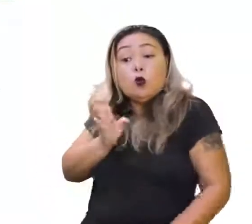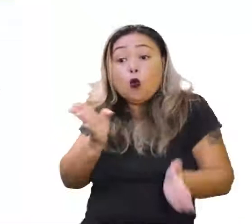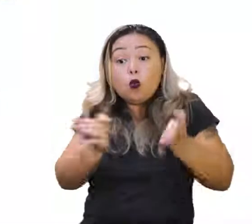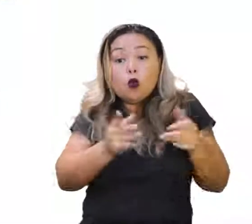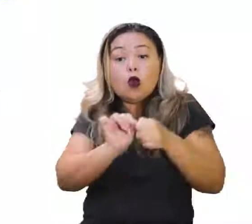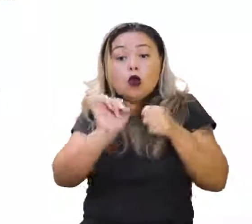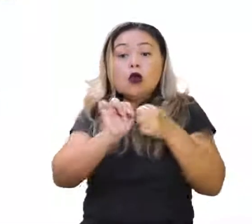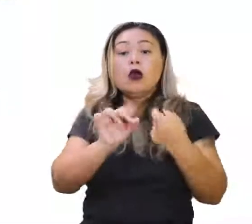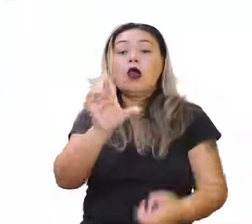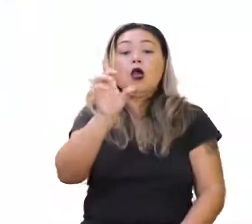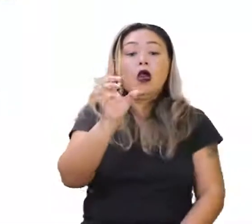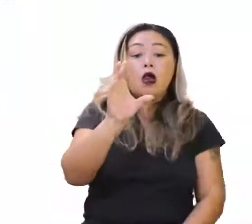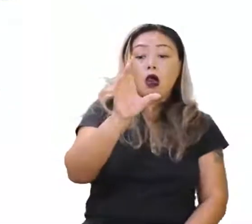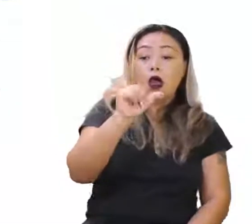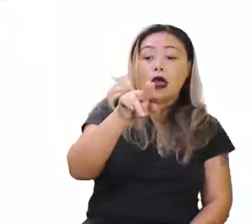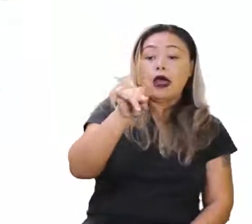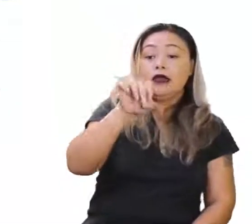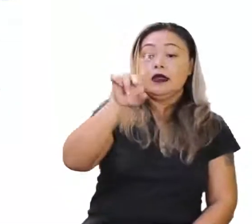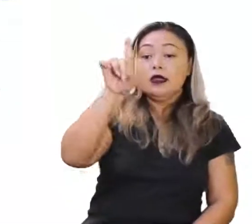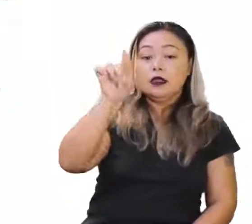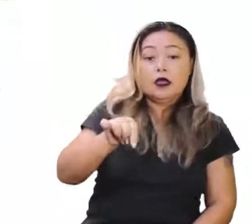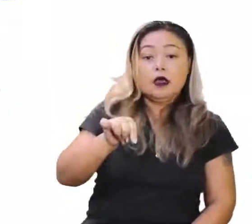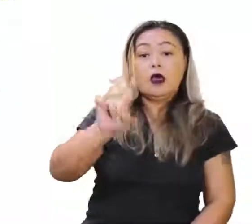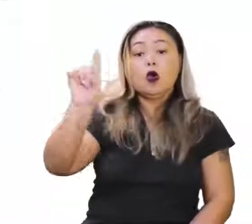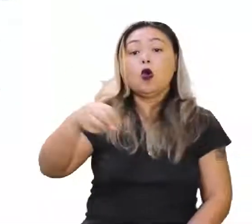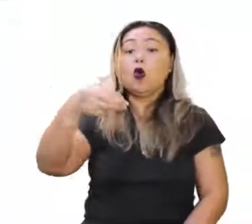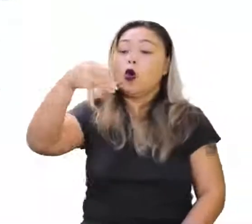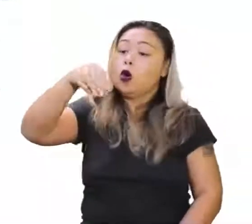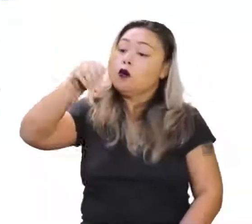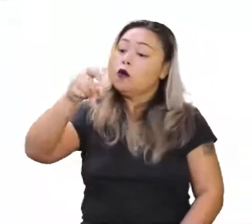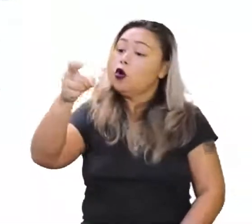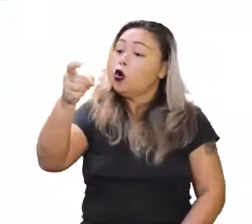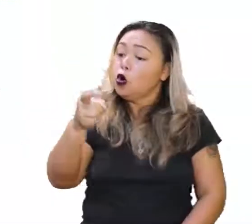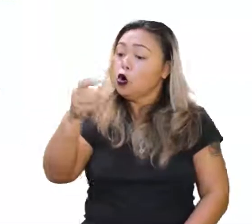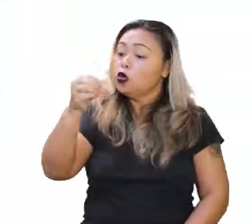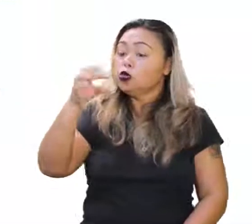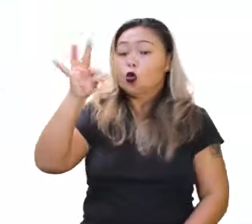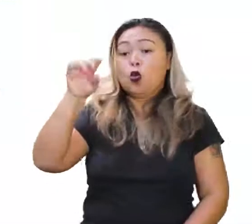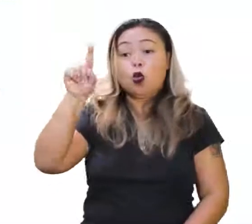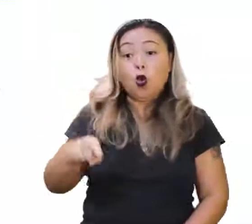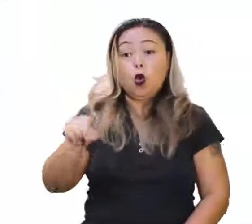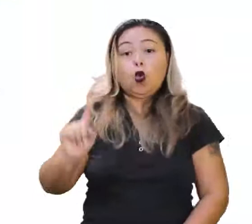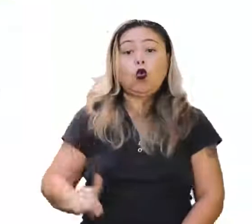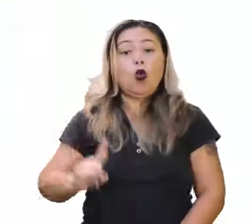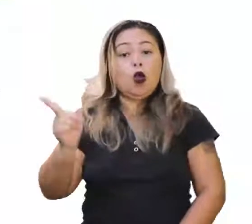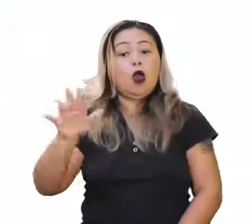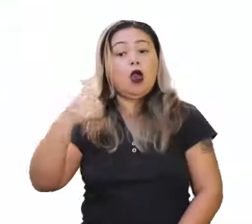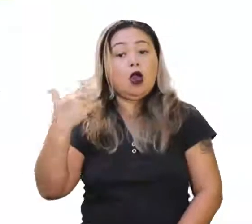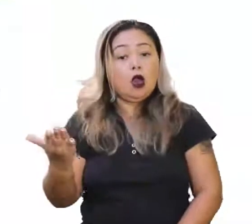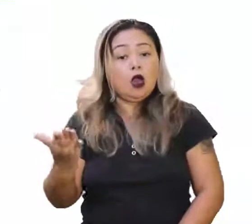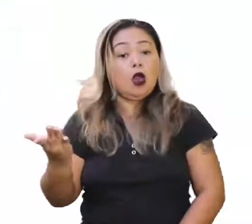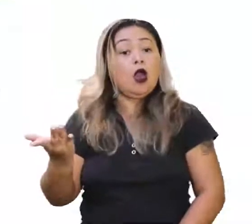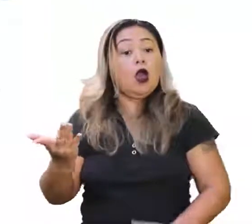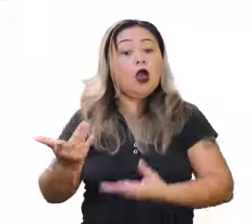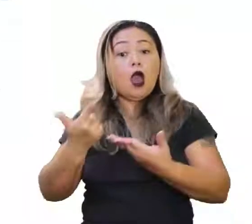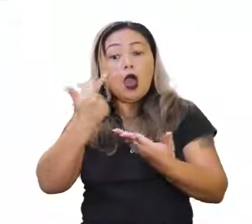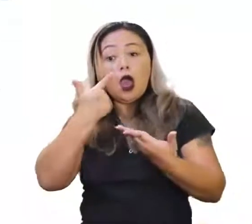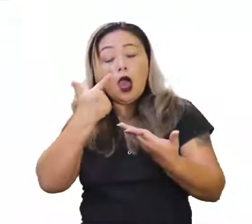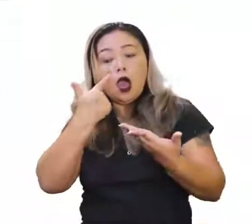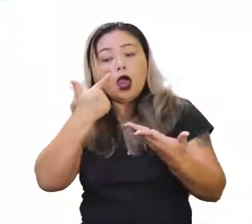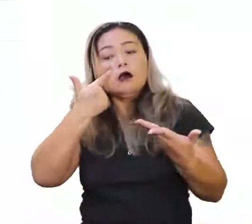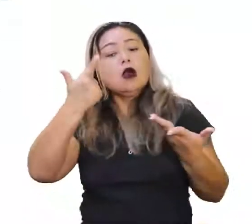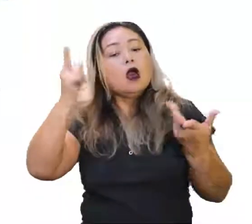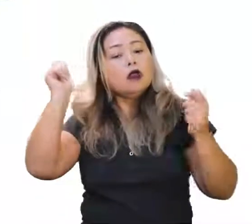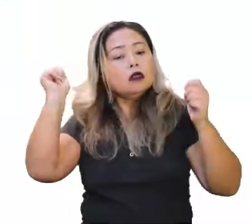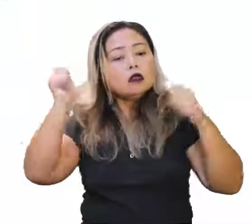semi para o canidé, ou para o mochotô, tá? Desta forma, você vai